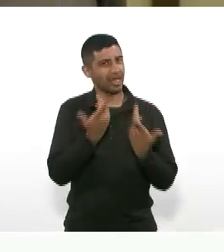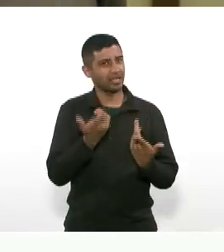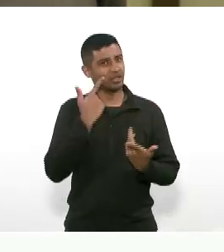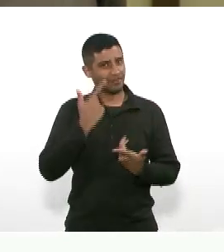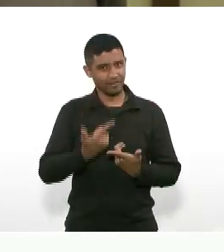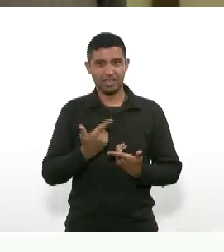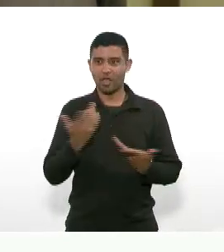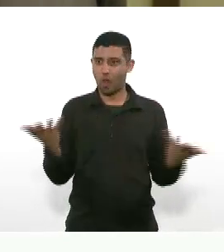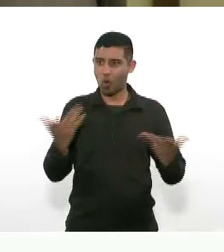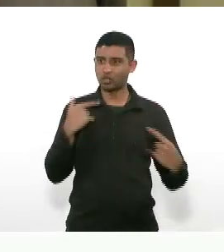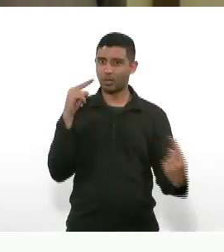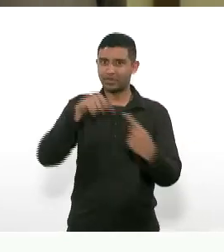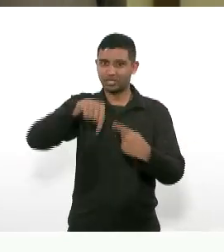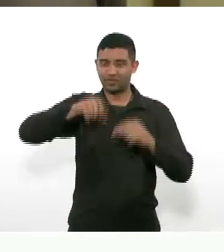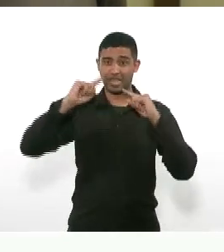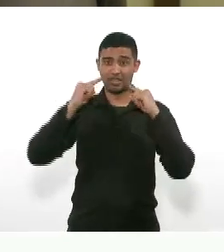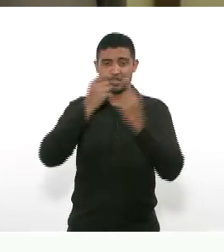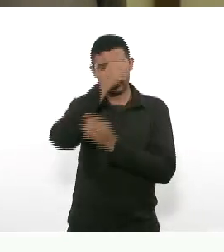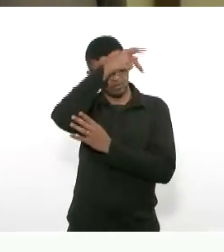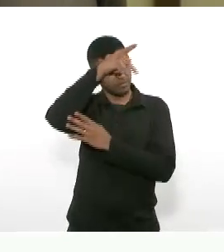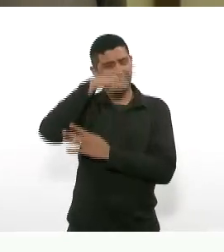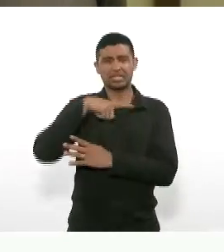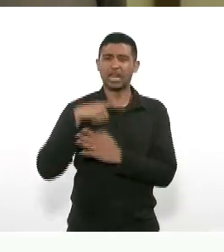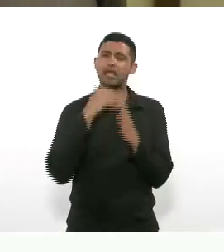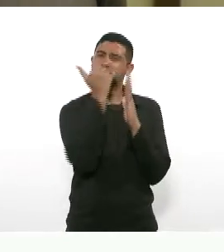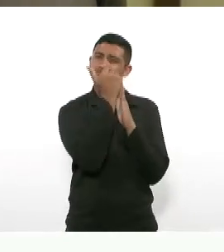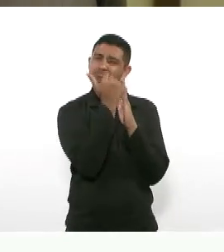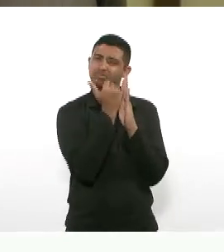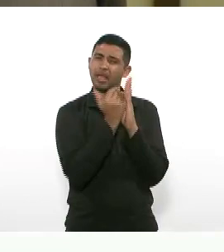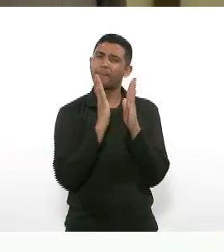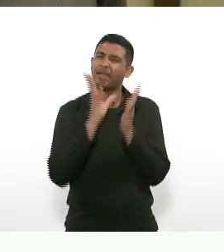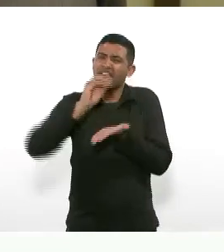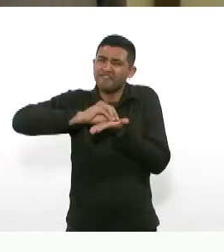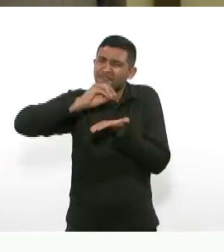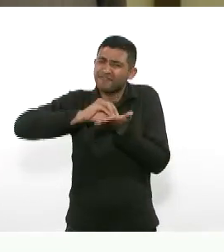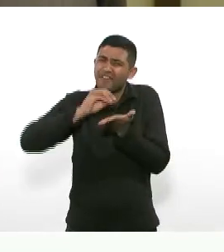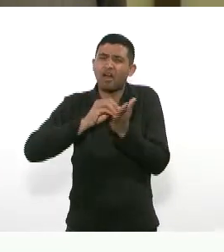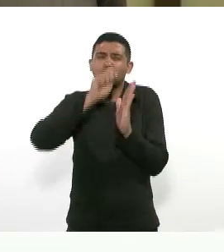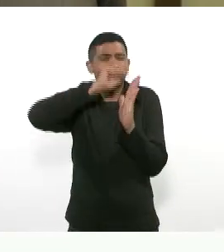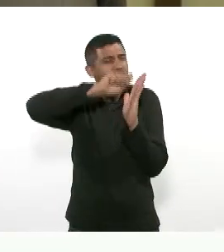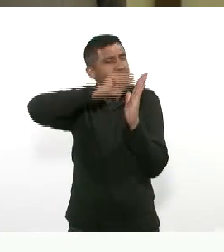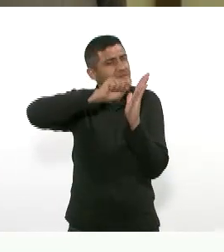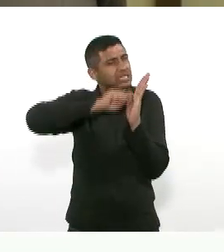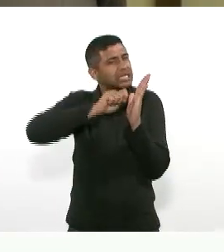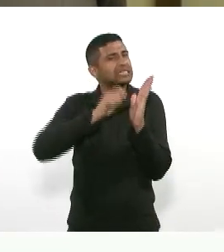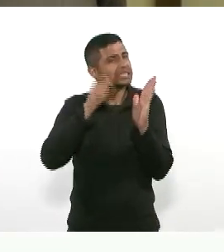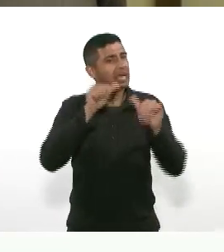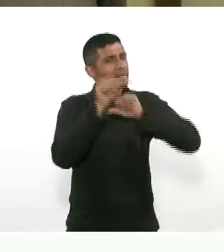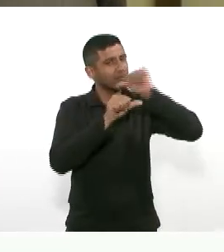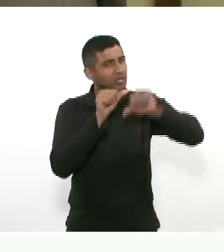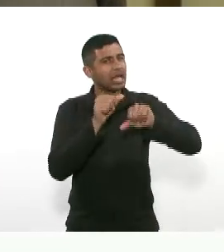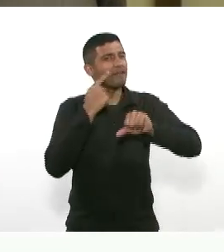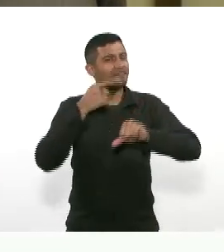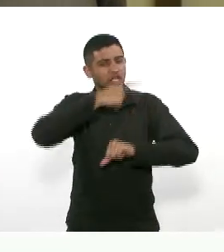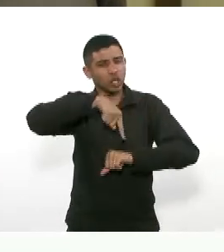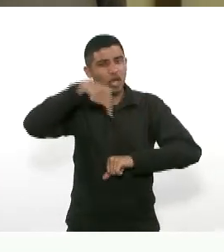audiência pública, contém alguns pontos, mas ainda faltam algumas questões que podem ser, na base das discussões,